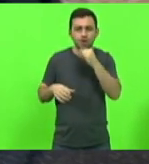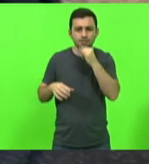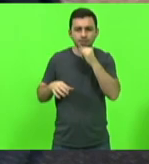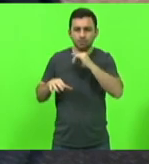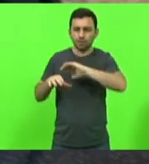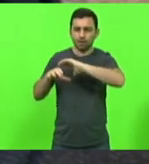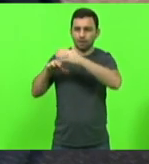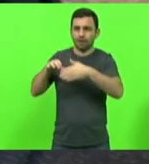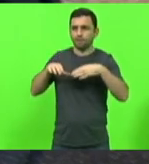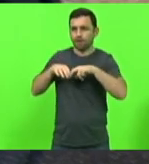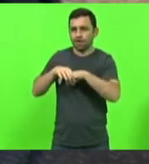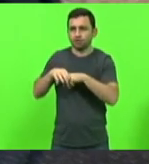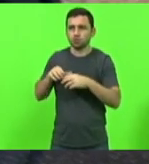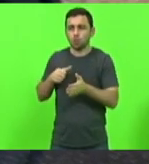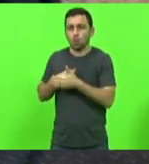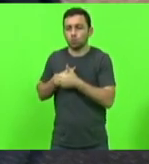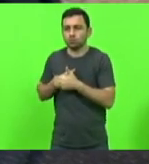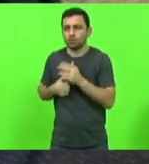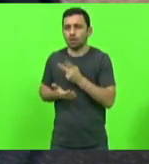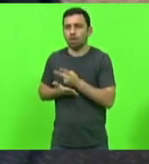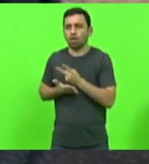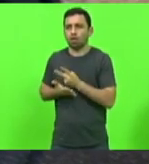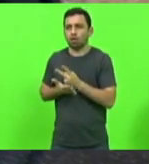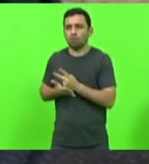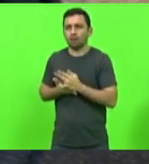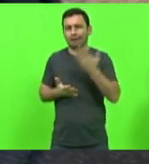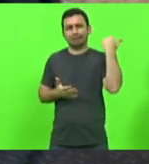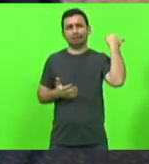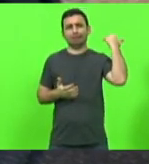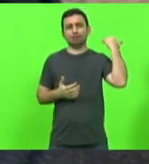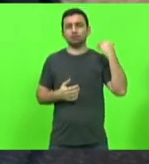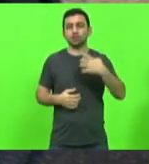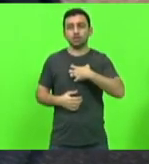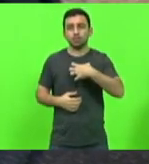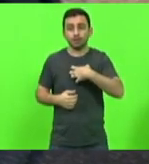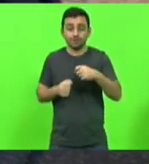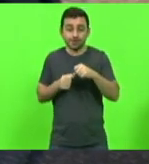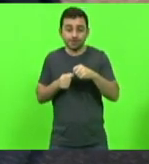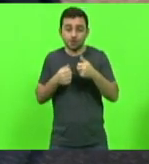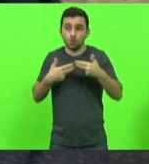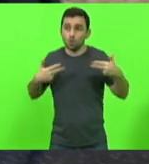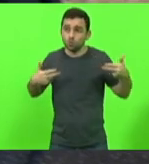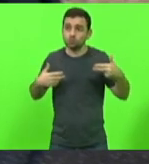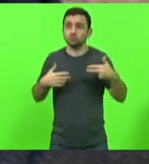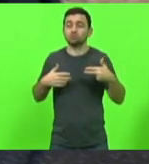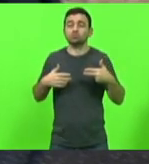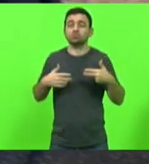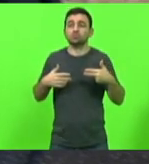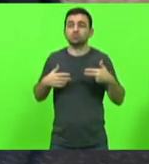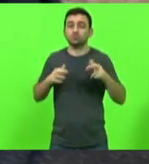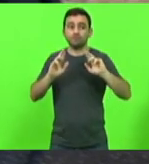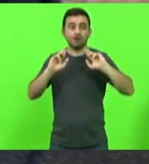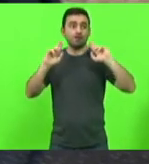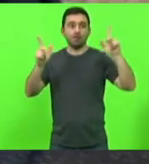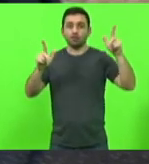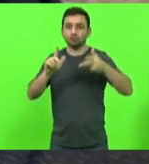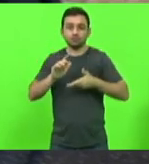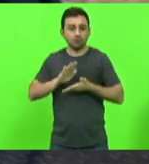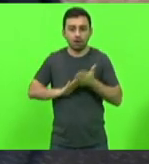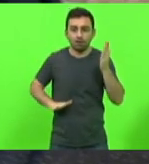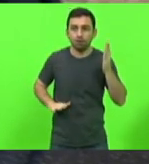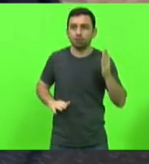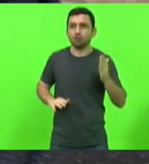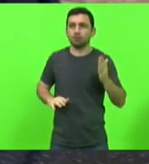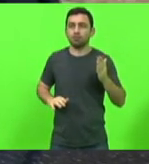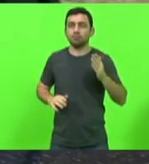Se nós não tivéssemos esse sentimento de fazer coisas que são diferentes, coisas que são